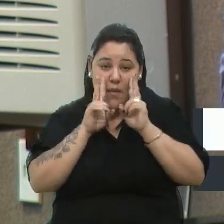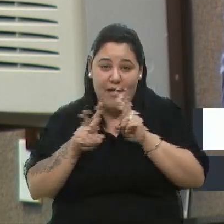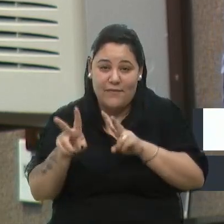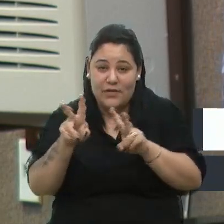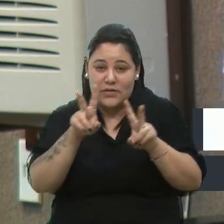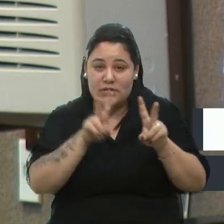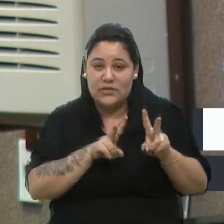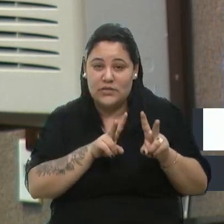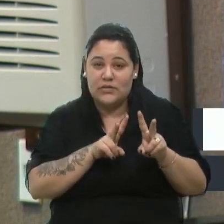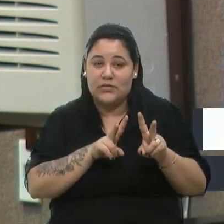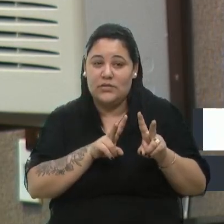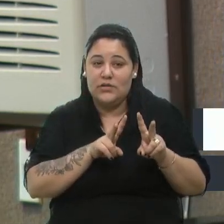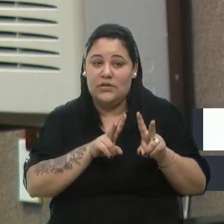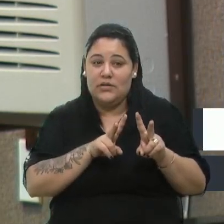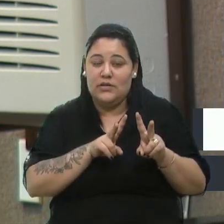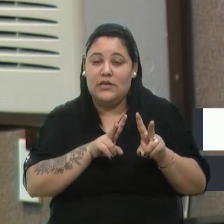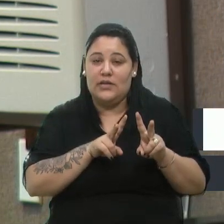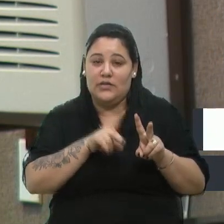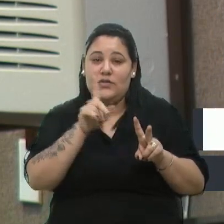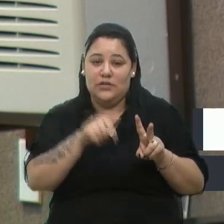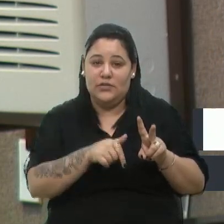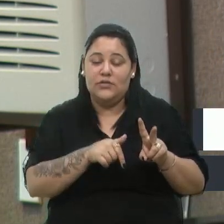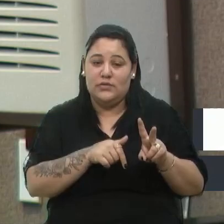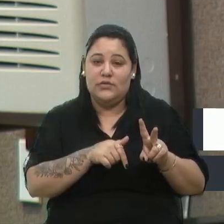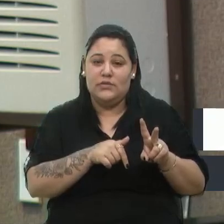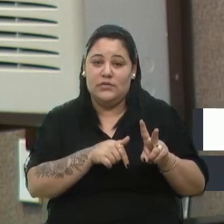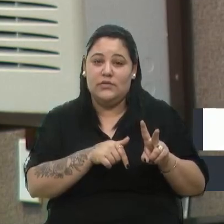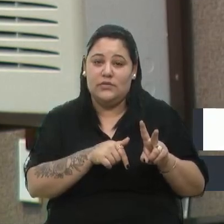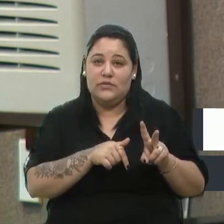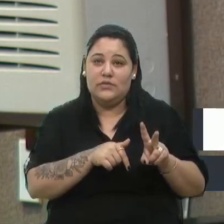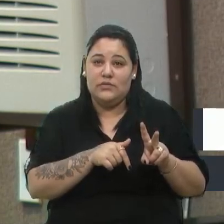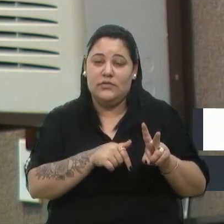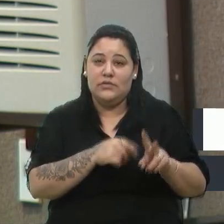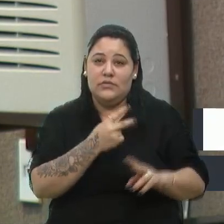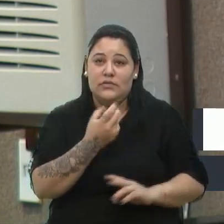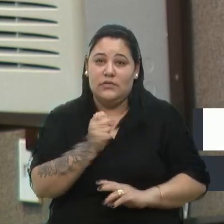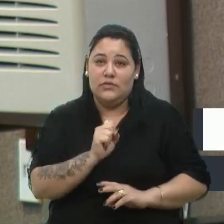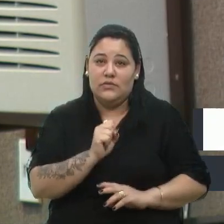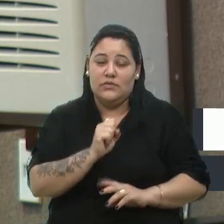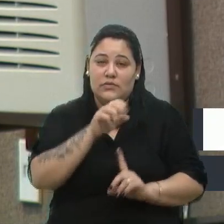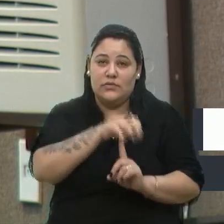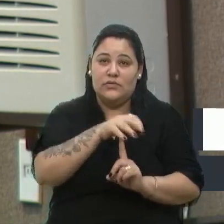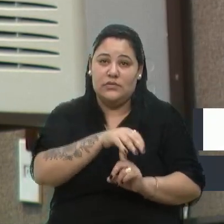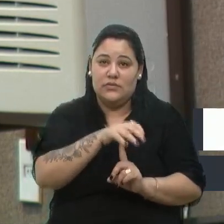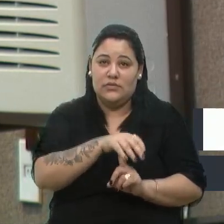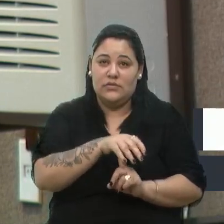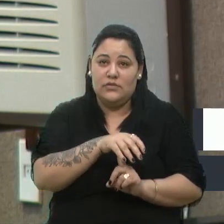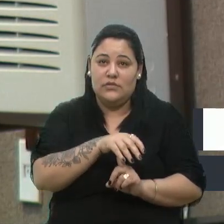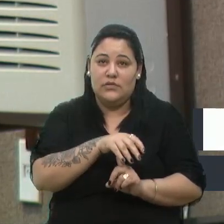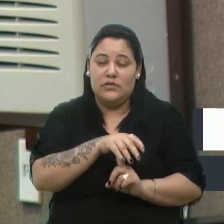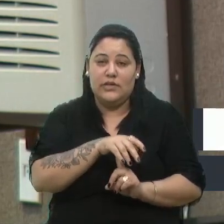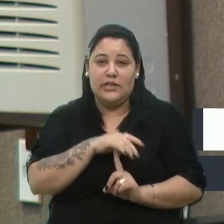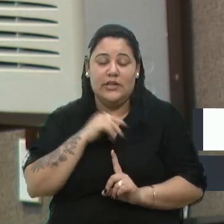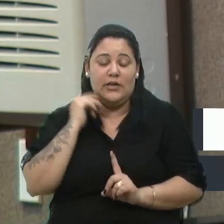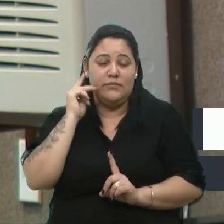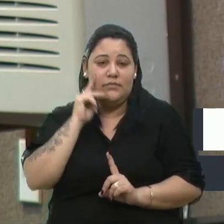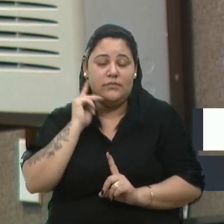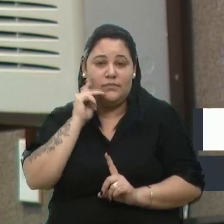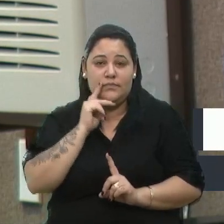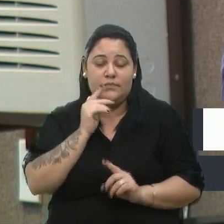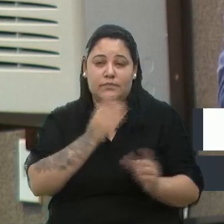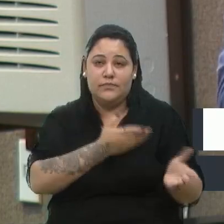novas imigrações. E, por fim, né, no dia 28 de outubro, a Feira das Etnias. Então, convidamos, né, a toda a